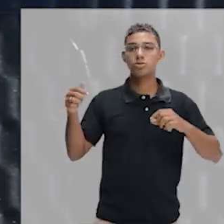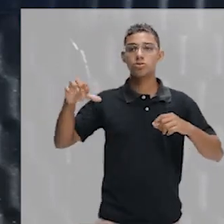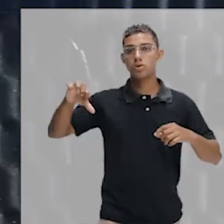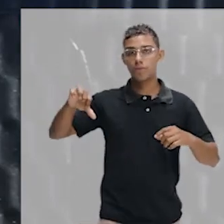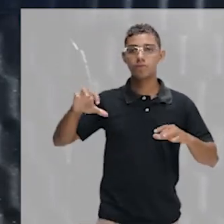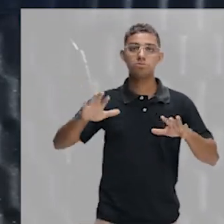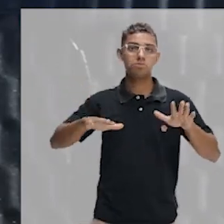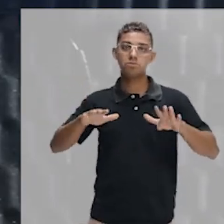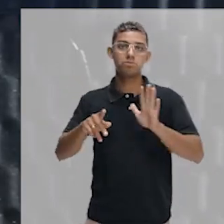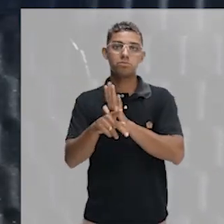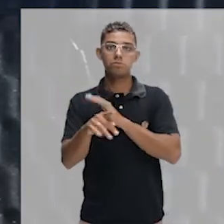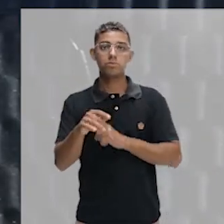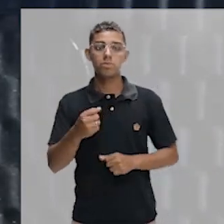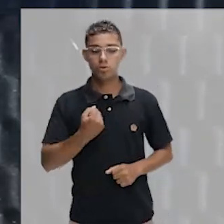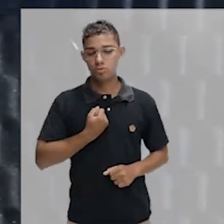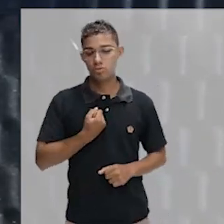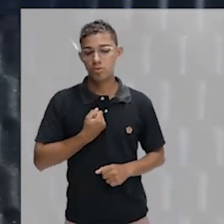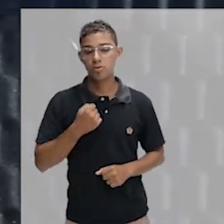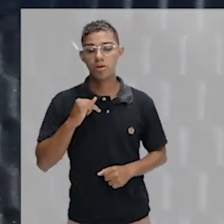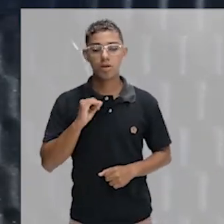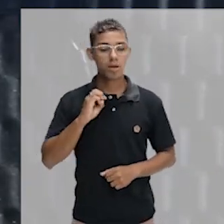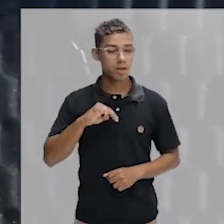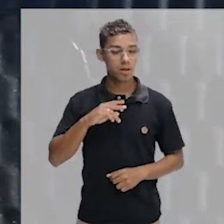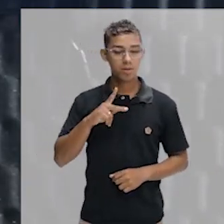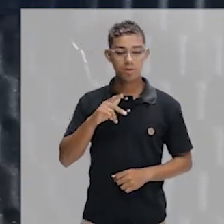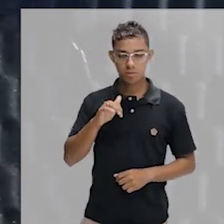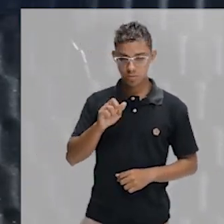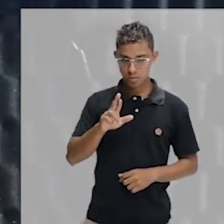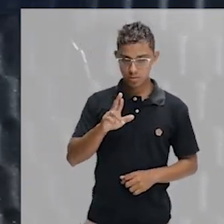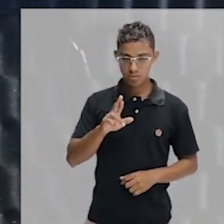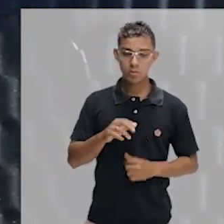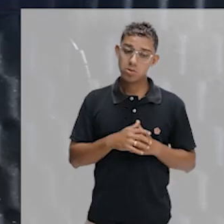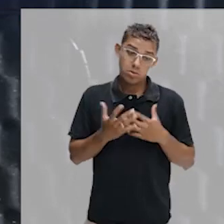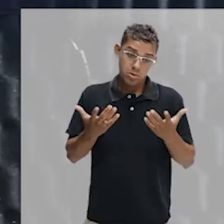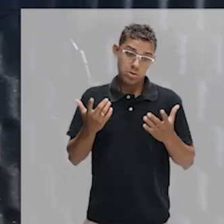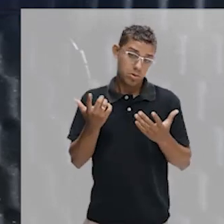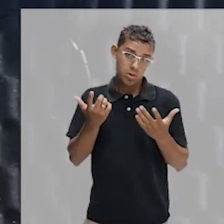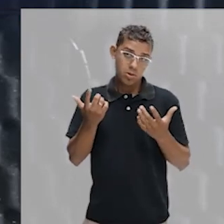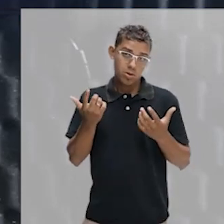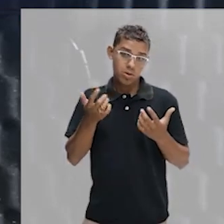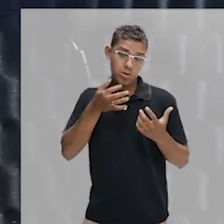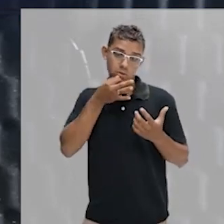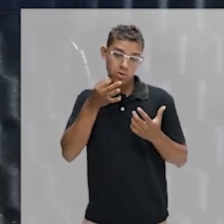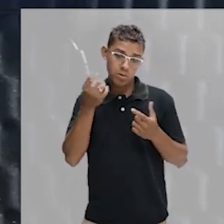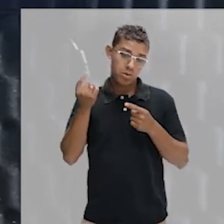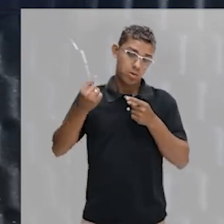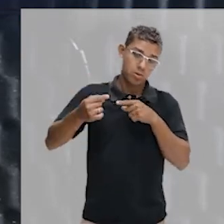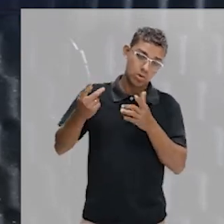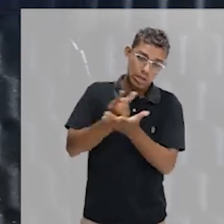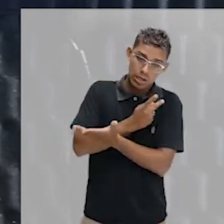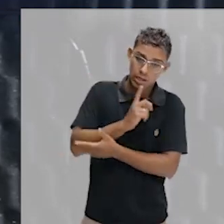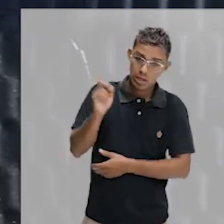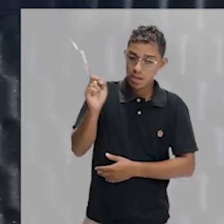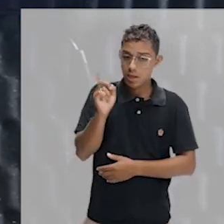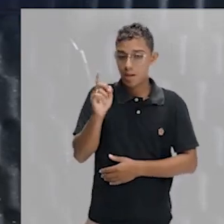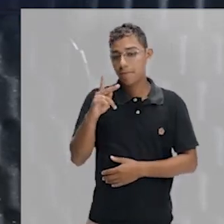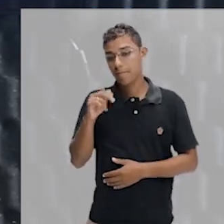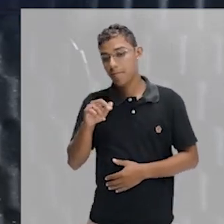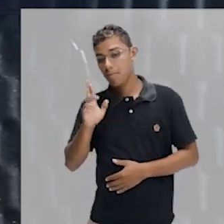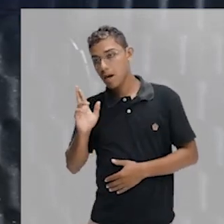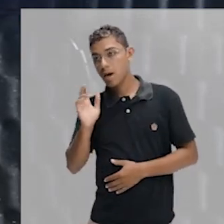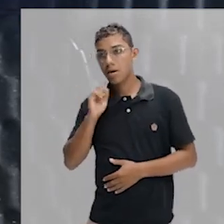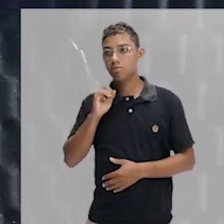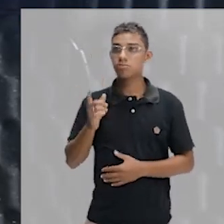nove ou seja números ímpares nada contra você trabalhar com uma quantidade par de valores agora o teu gráfico pode ser que não